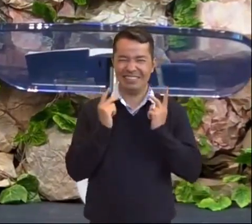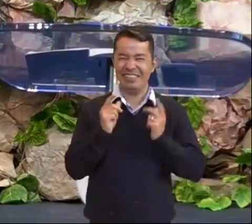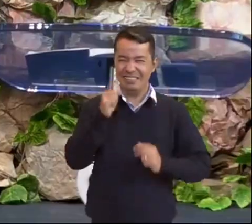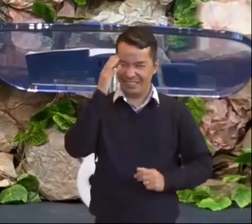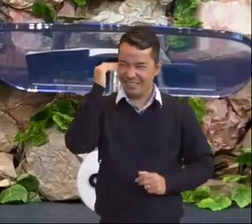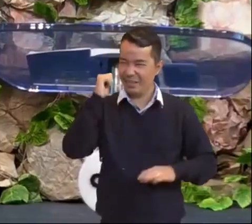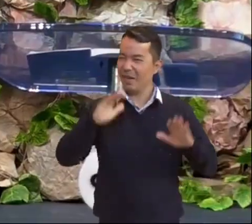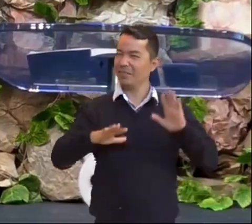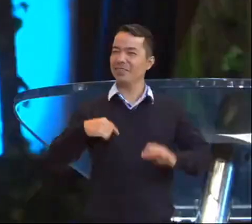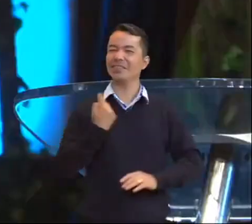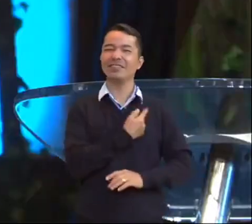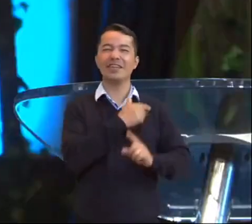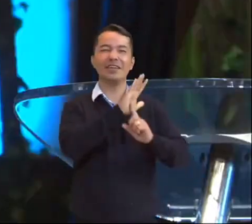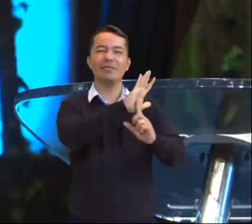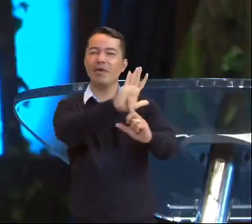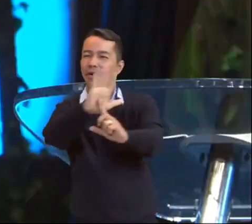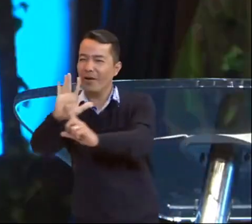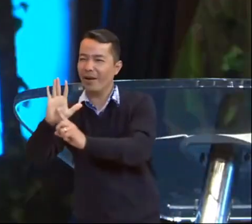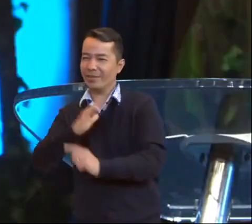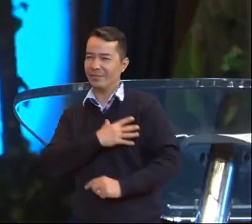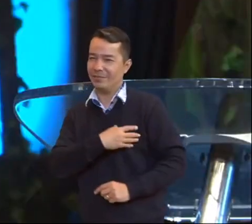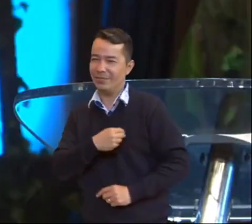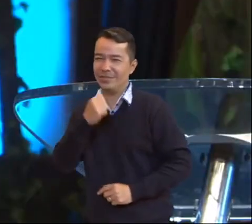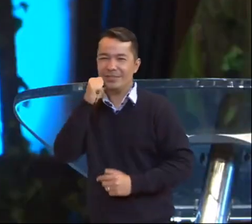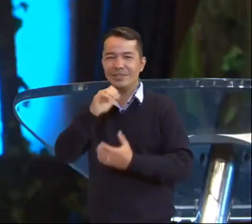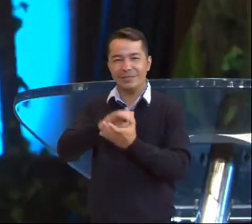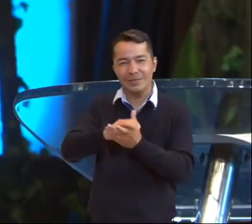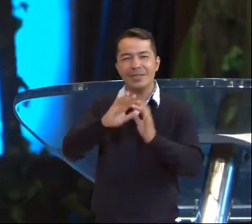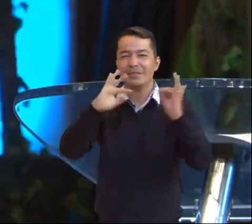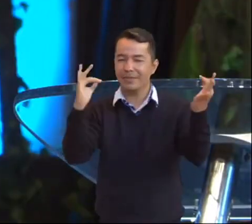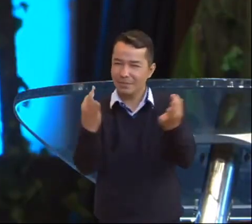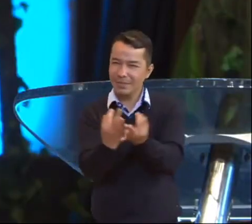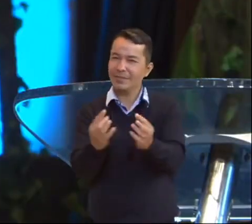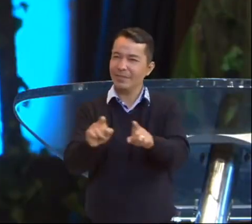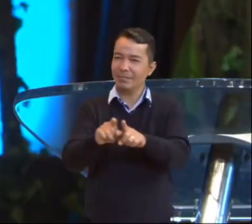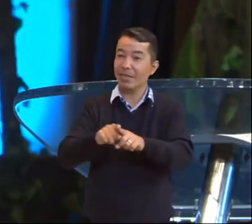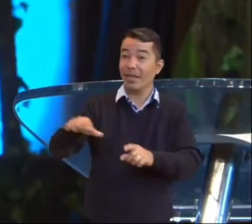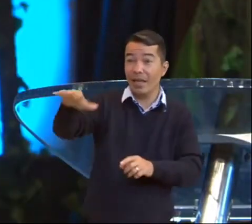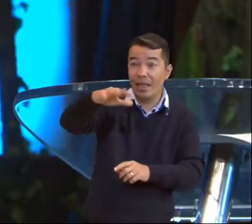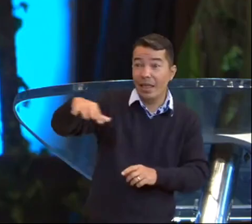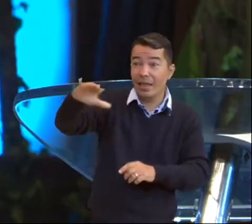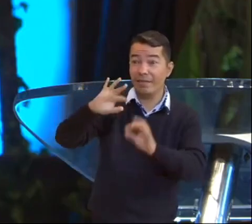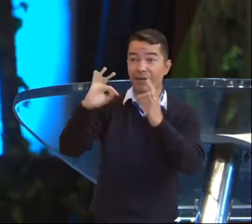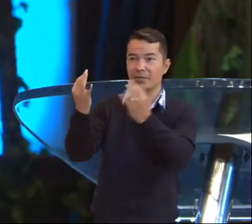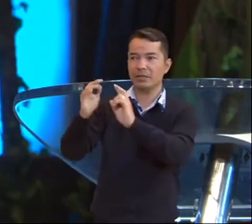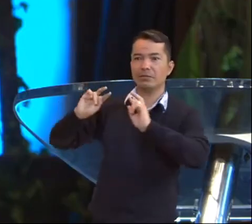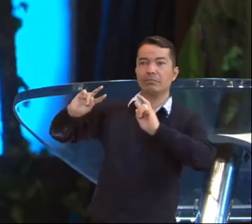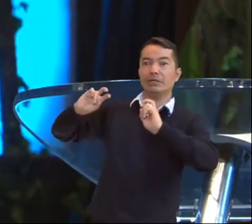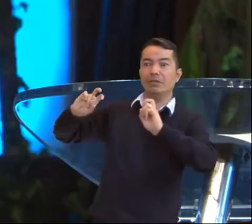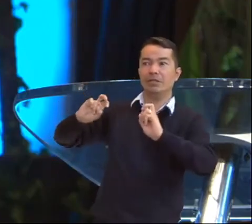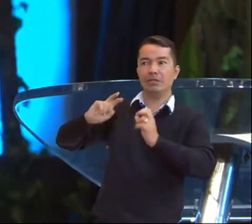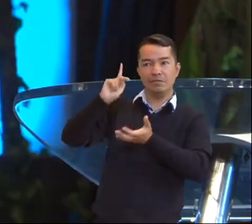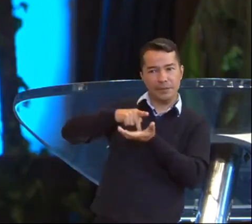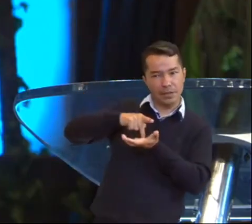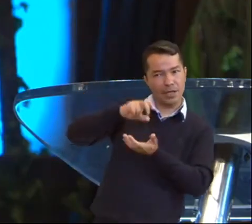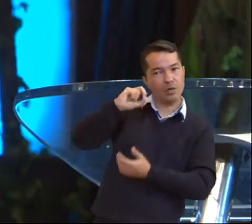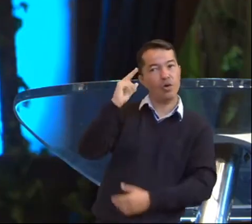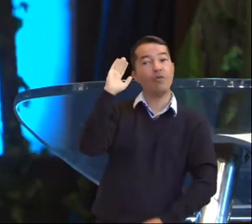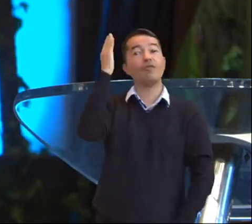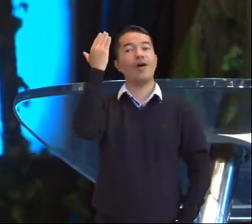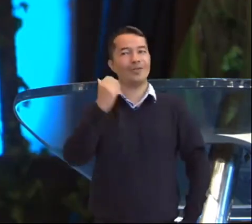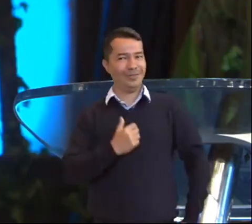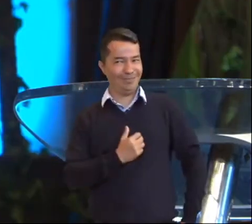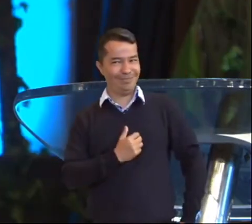como mostramos a fé prática na nossa vida, é o que vai fazer a chama do Evangelho se manter acesa no